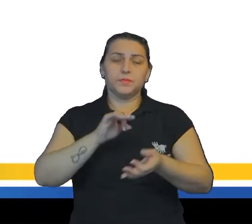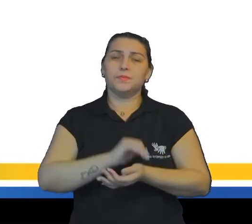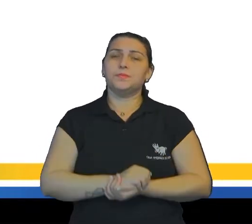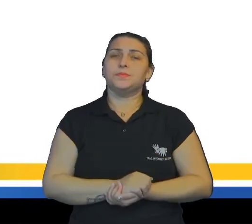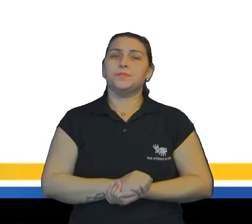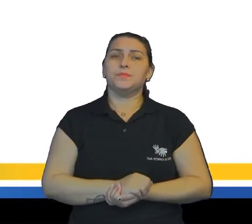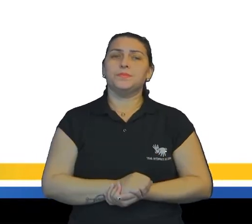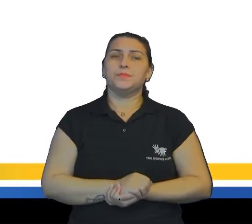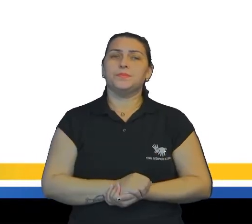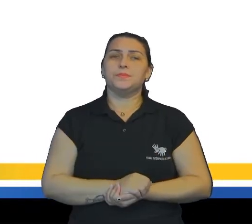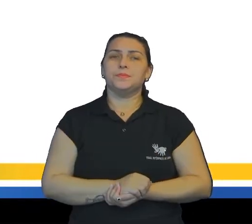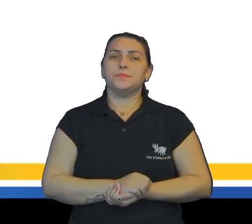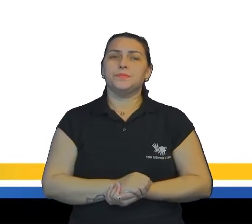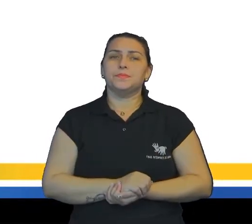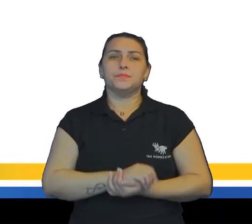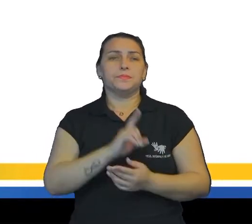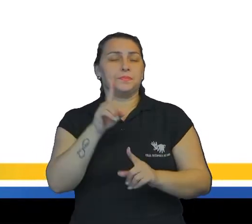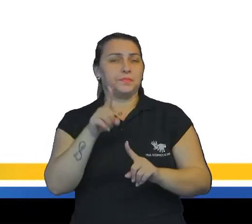vista.